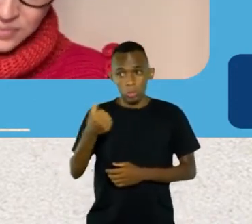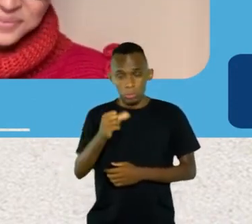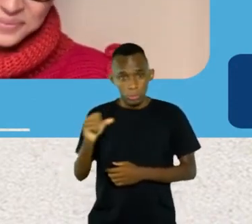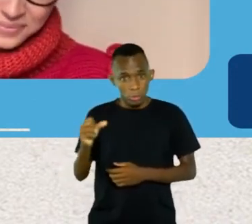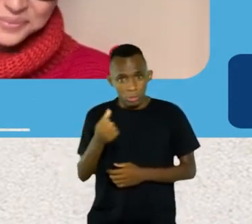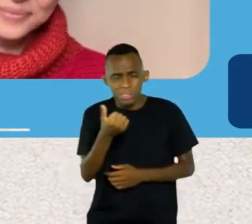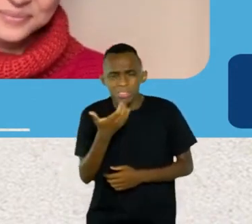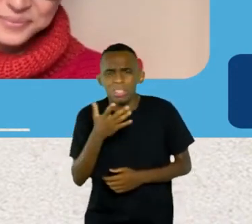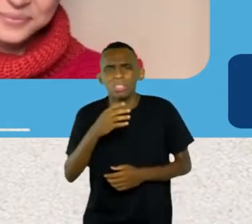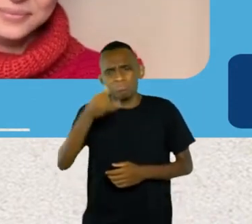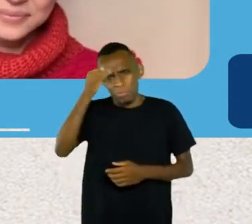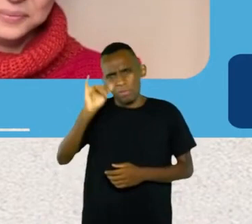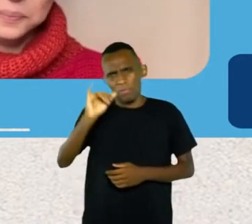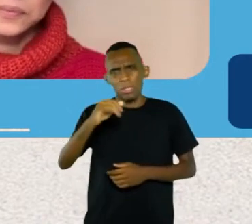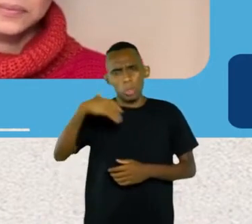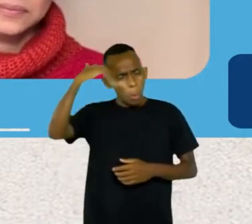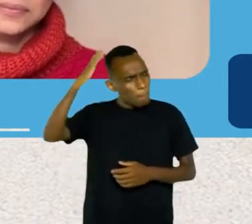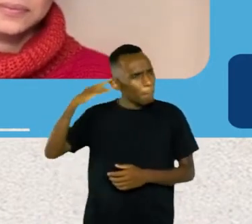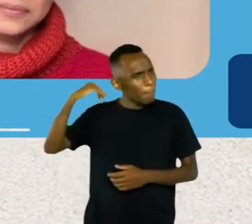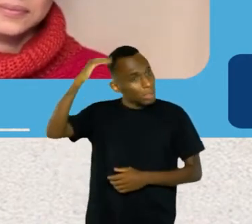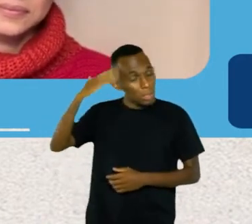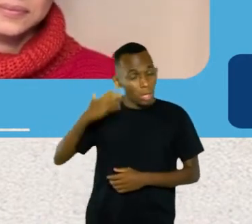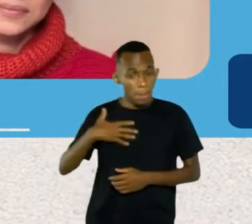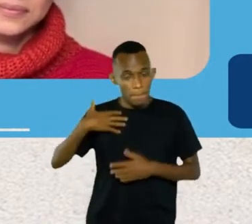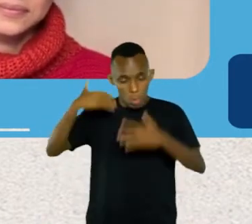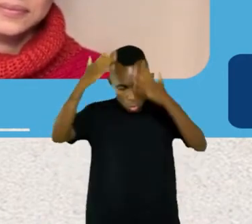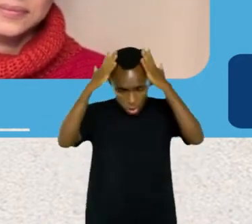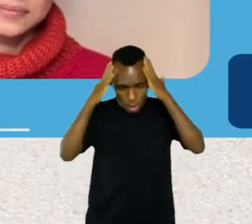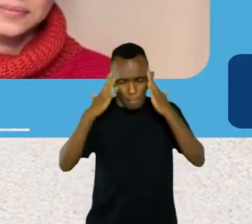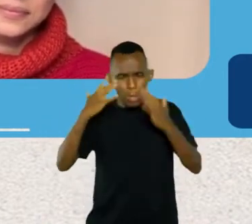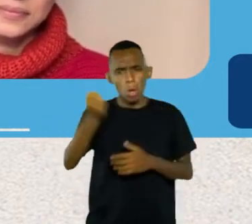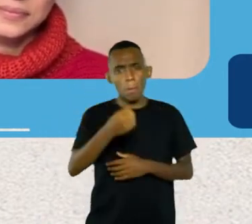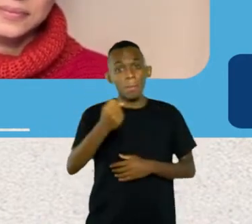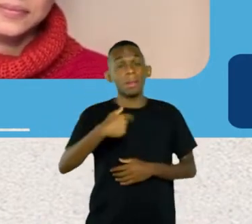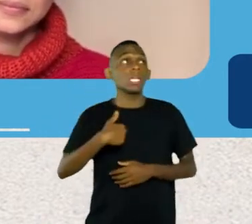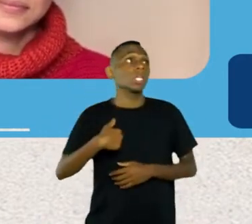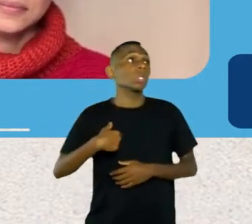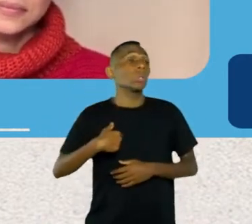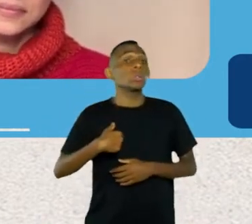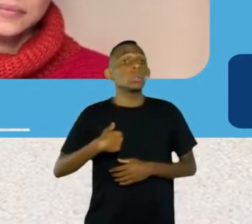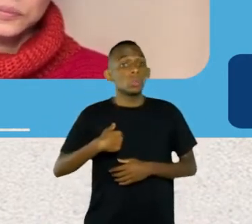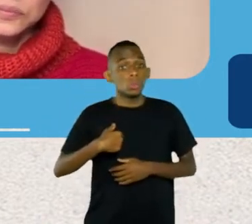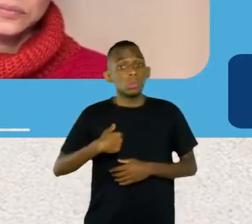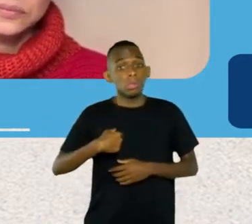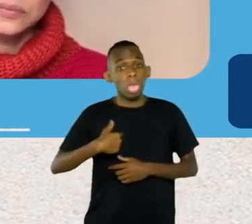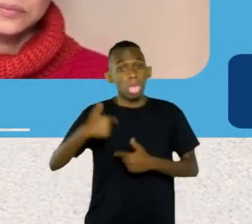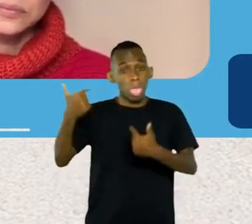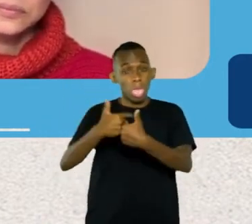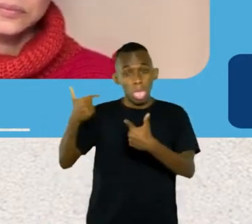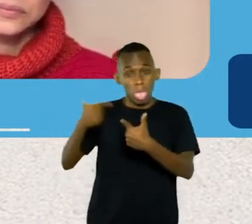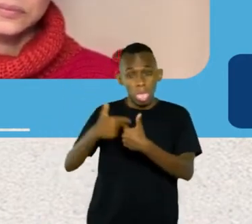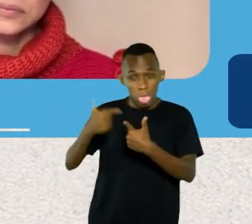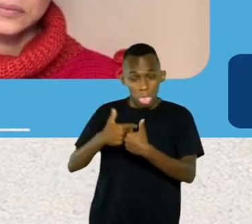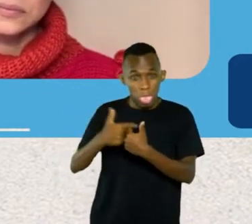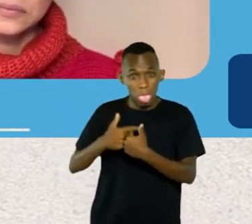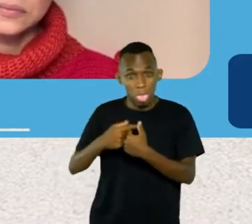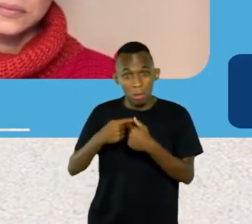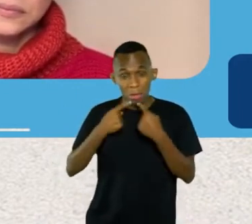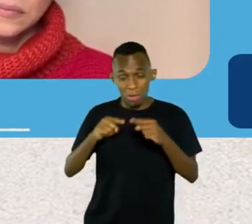nos cabelos. Meus cabelos estão bem brancos, sofro muitas críticas falam que eu deveria